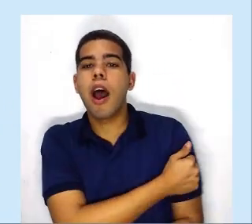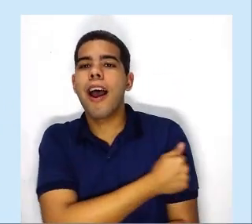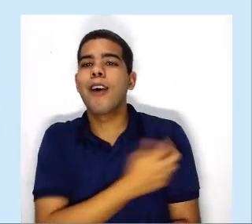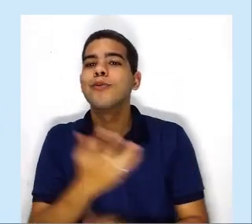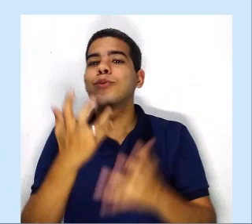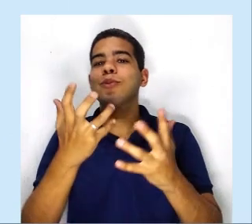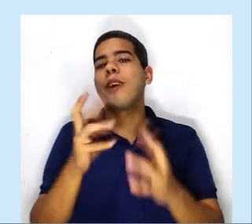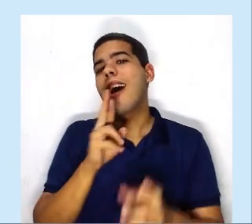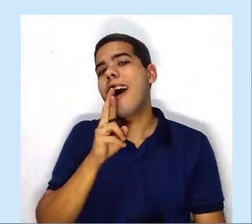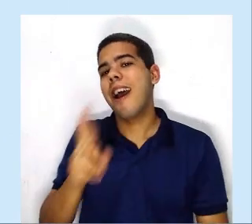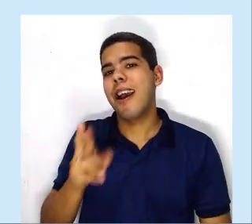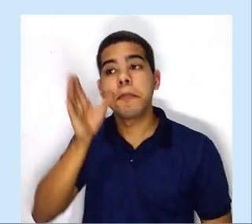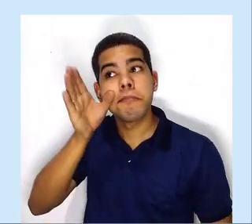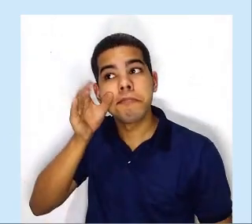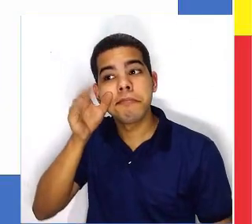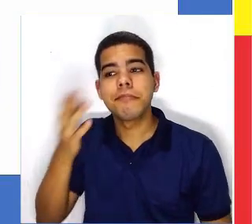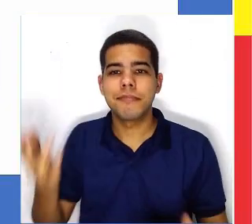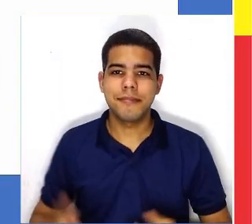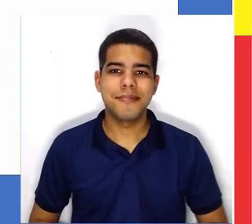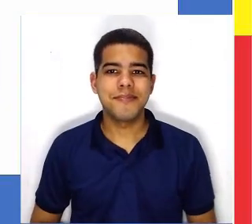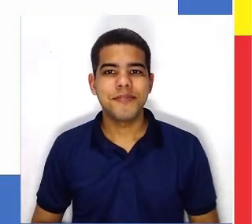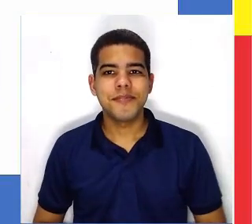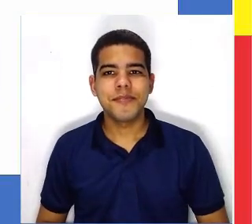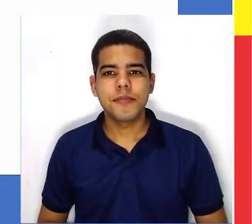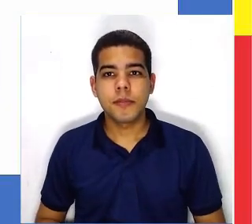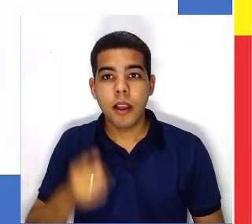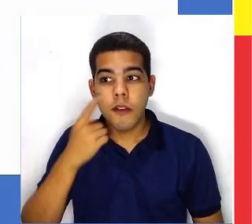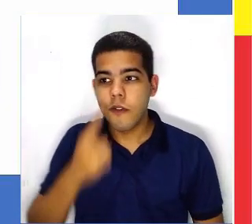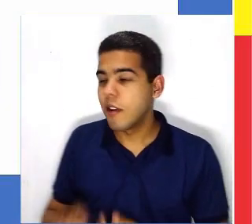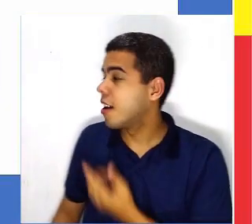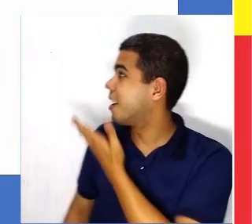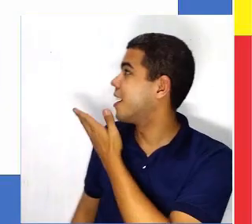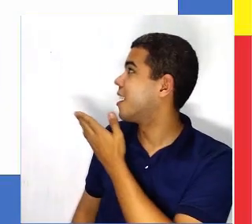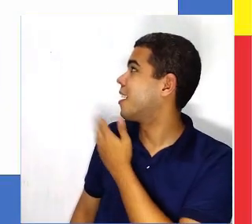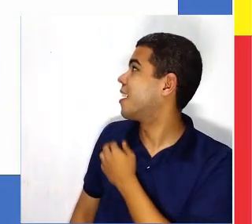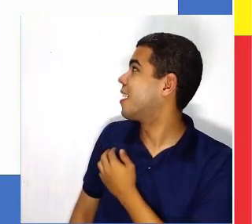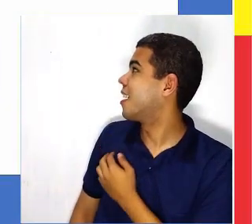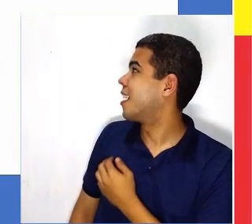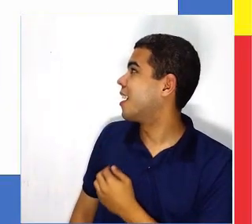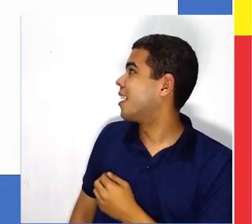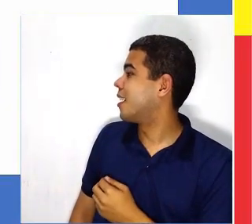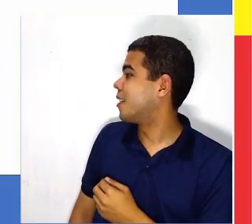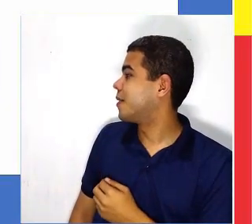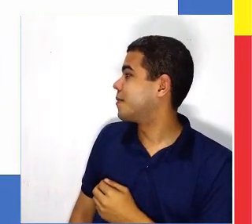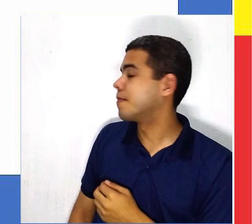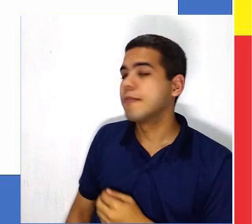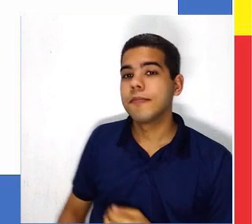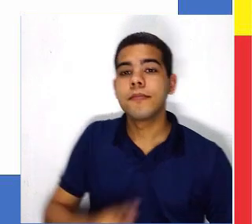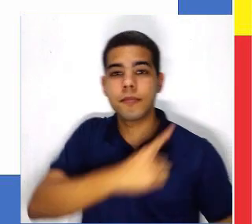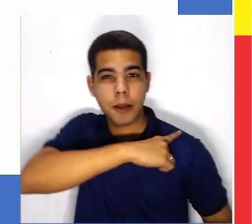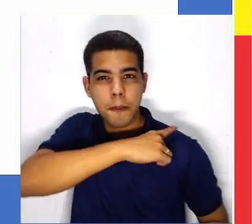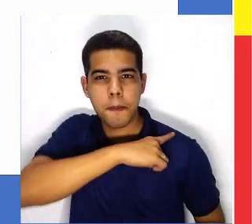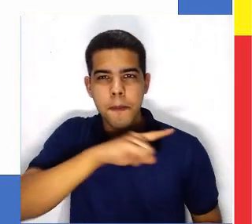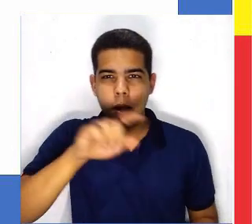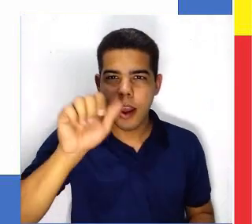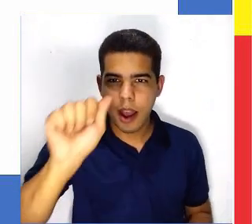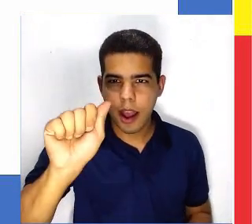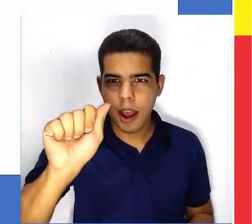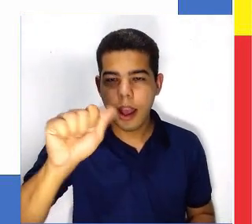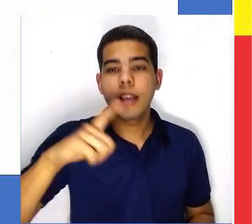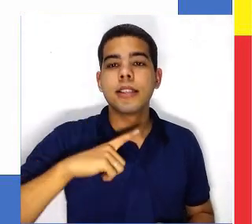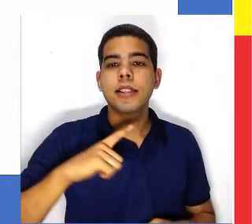em participar da nossa pesquisa. Vamos dar uma olhadinha nos resultados? O primeiro ano A,